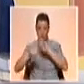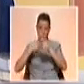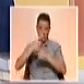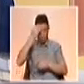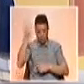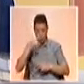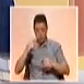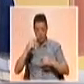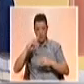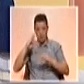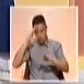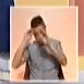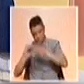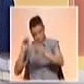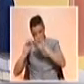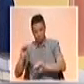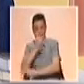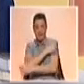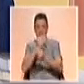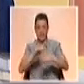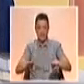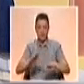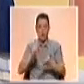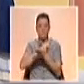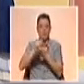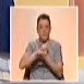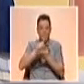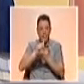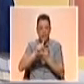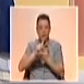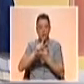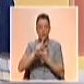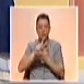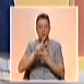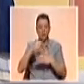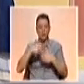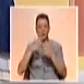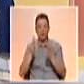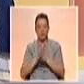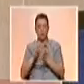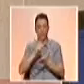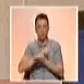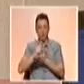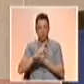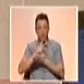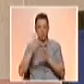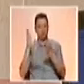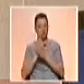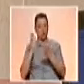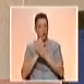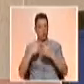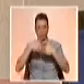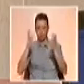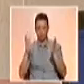às crianças, não é? Sim, sim. Fazem isso no primeiro ciclo? Ao longo de todo o ciclo escolar.